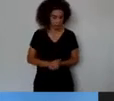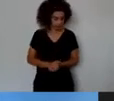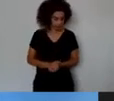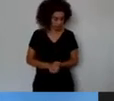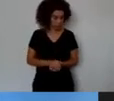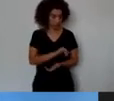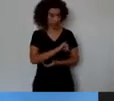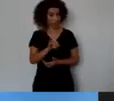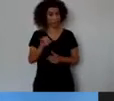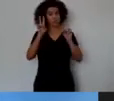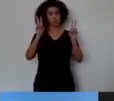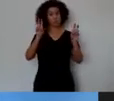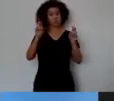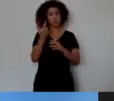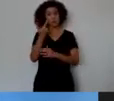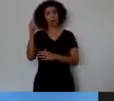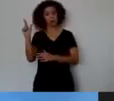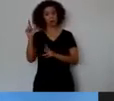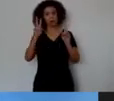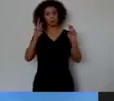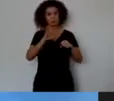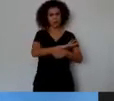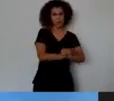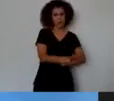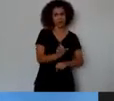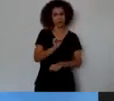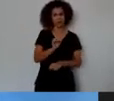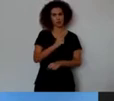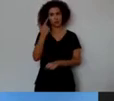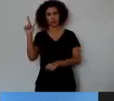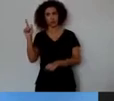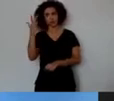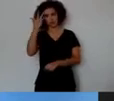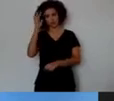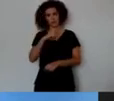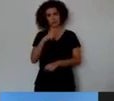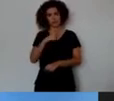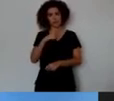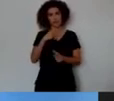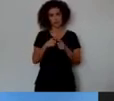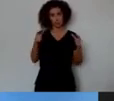outro, se o tema não fosse racismo, nós veríamos duas mulheres negras ocupando a maioria?